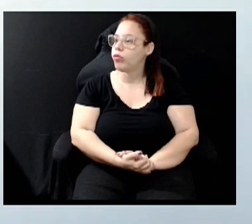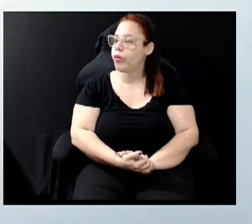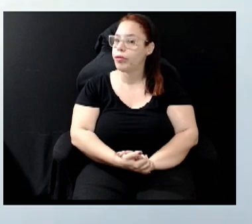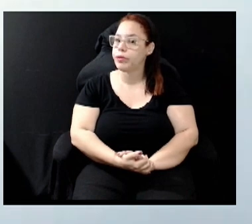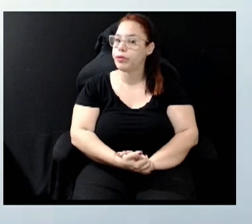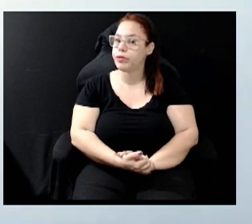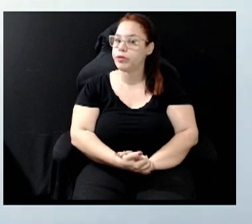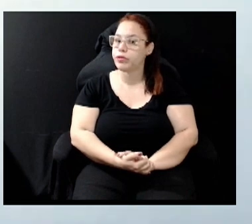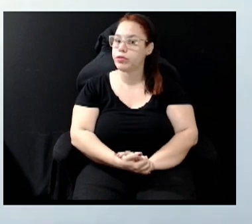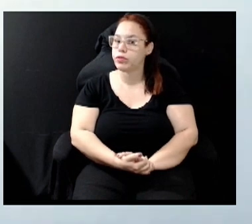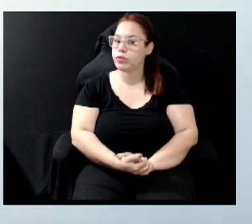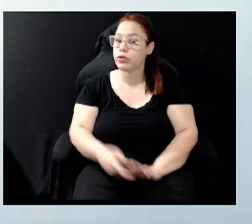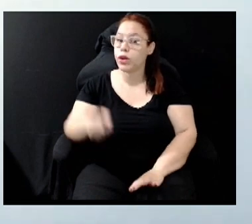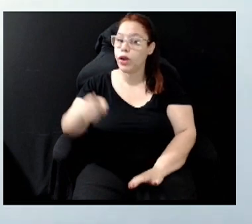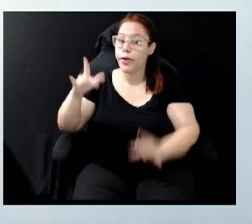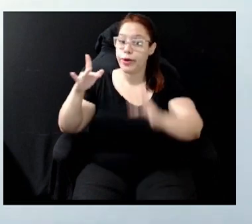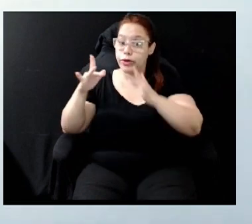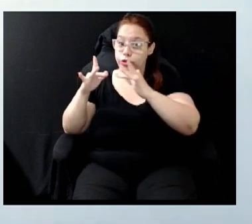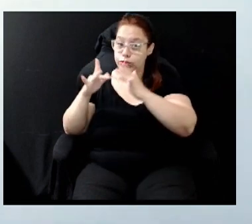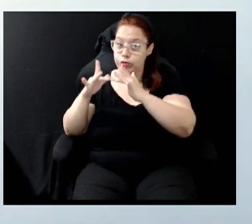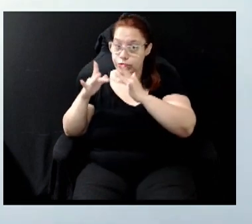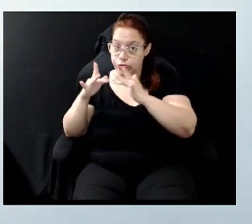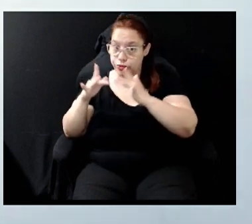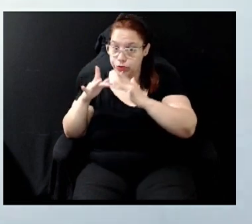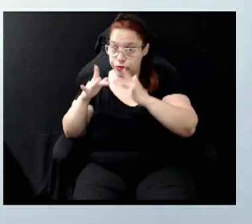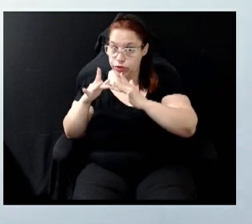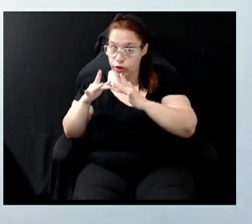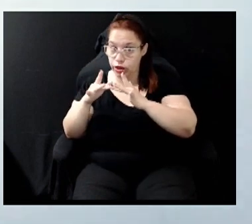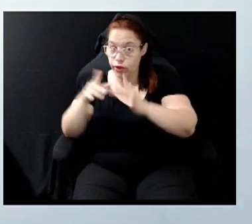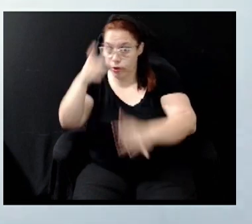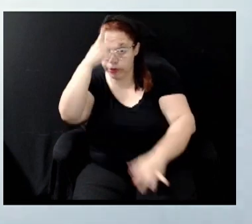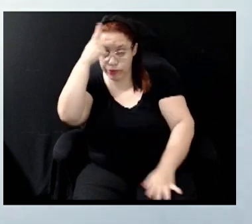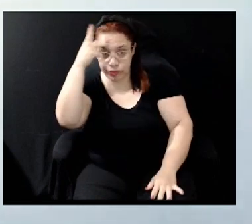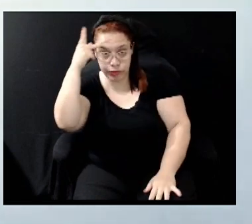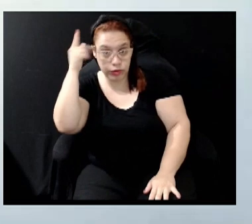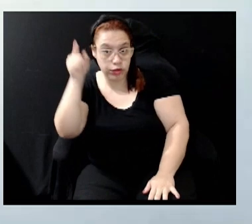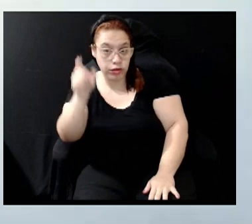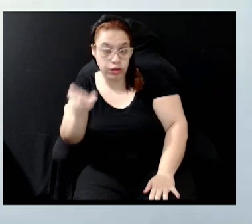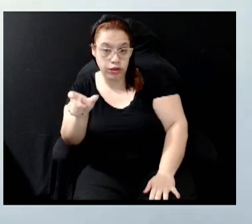Aquilo que conecta muito com essa pessoa, ela vai fazer